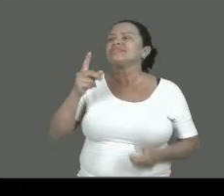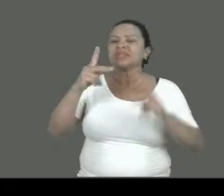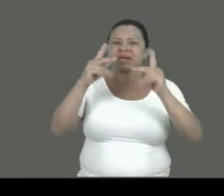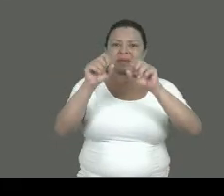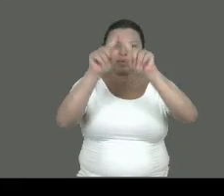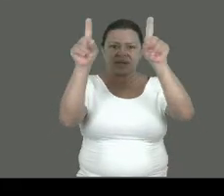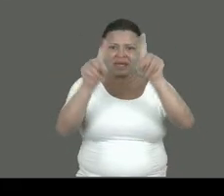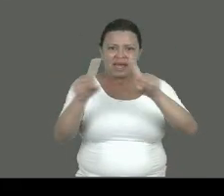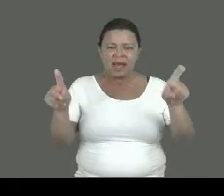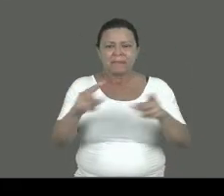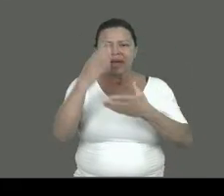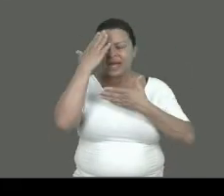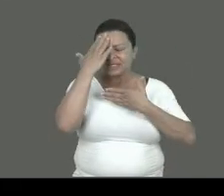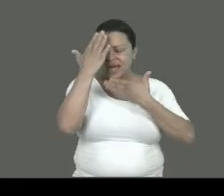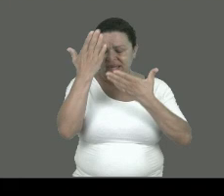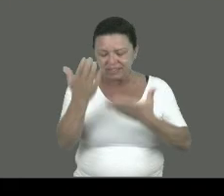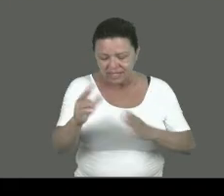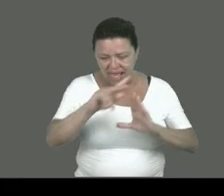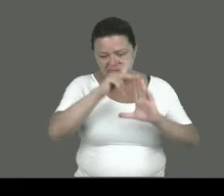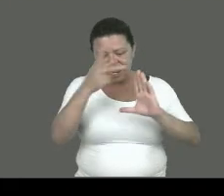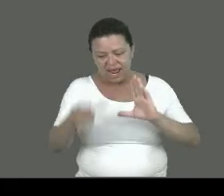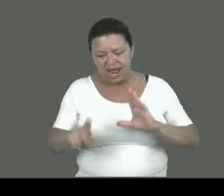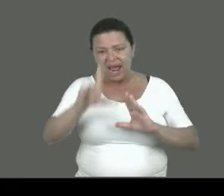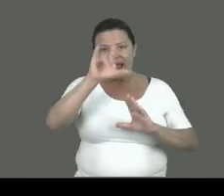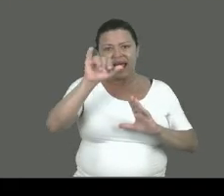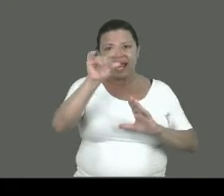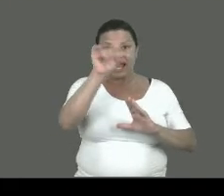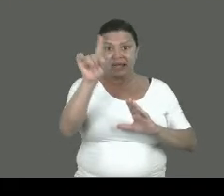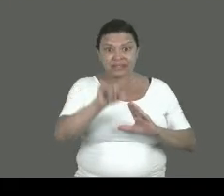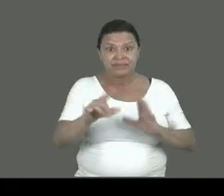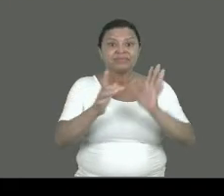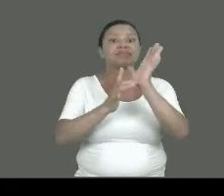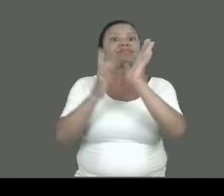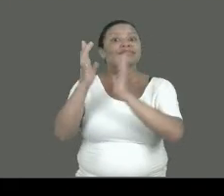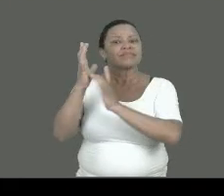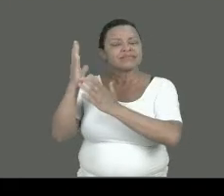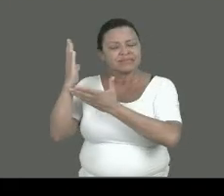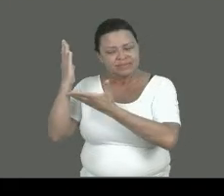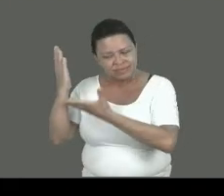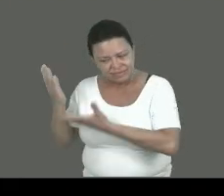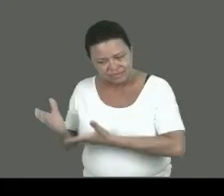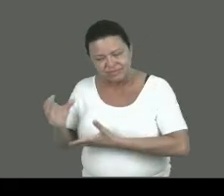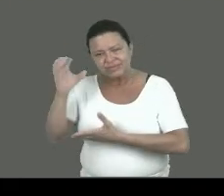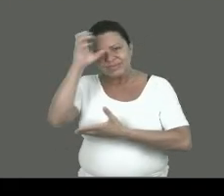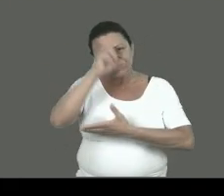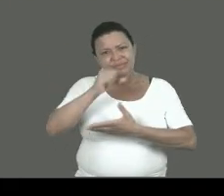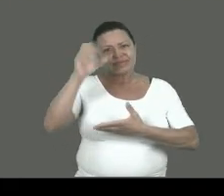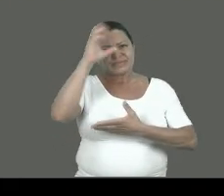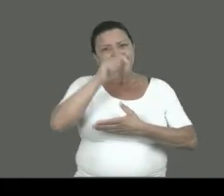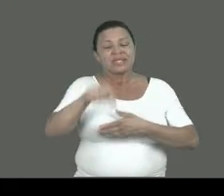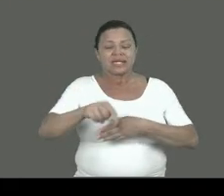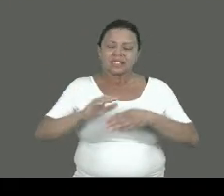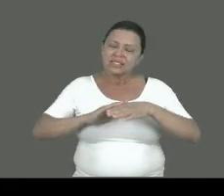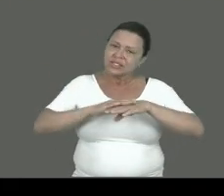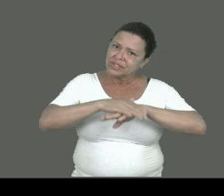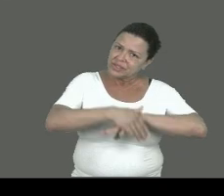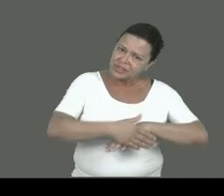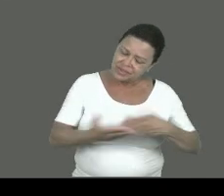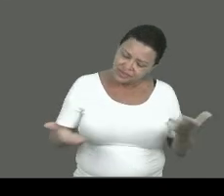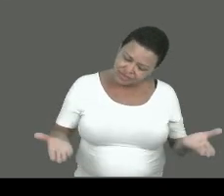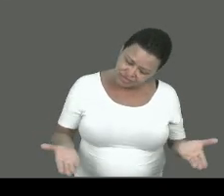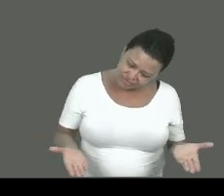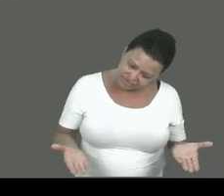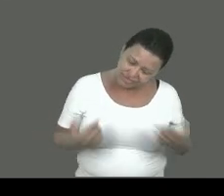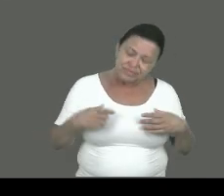paz, agradecendo à irmã Zarabatana, agradecendo ao Mestre Jesus pelo aprendizado dessa noite,